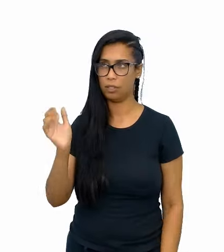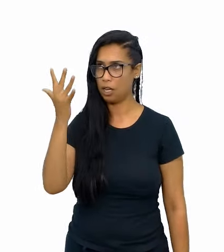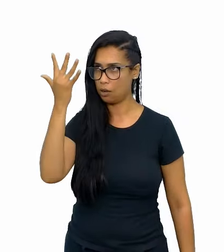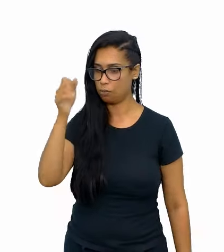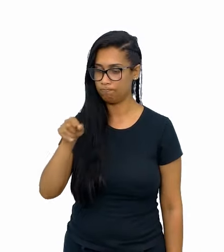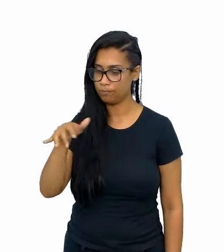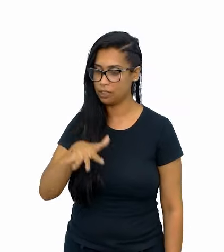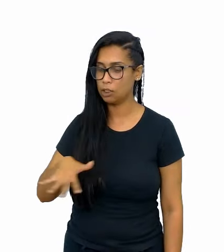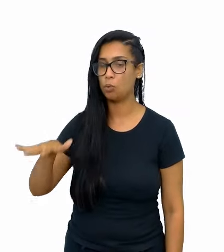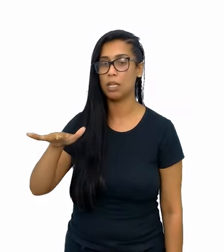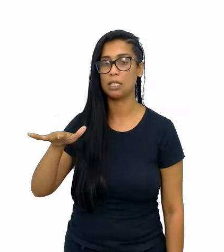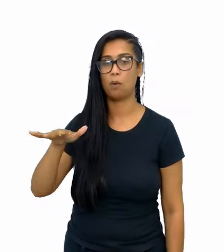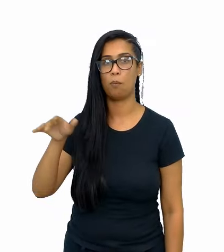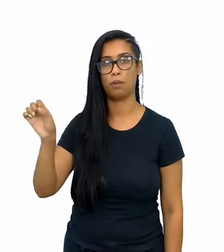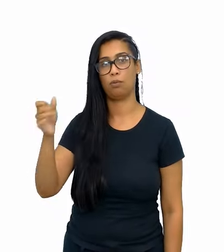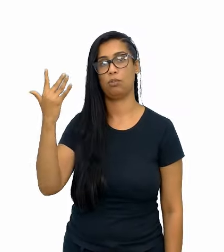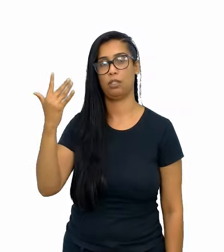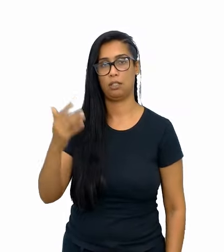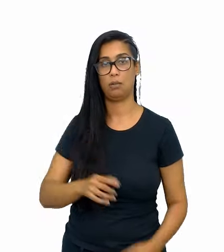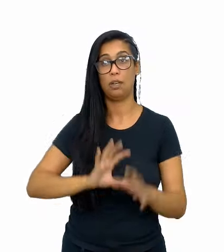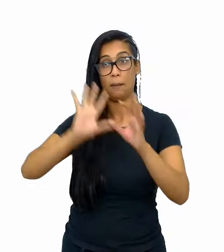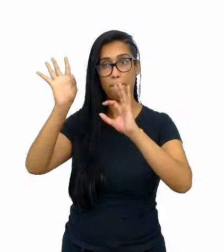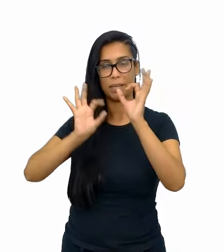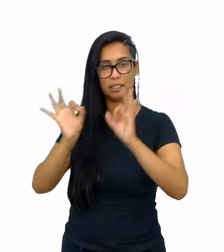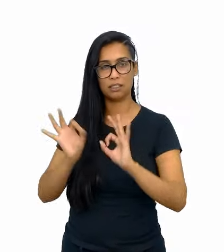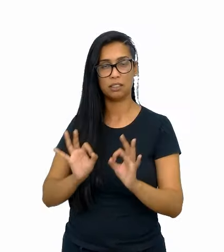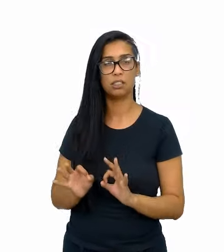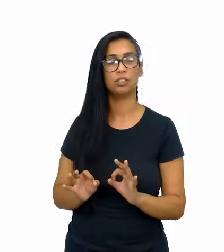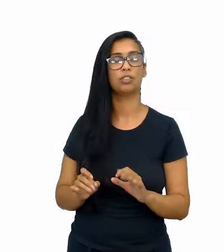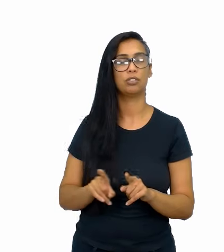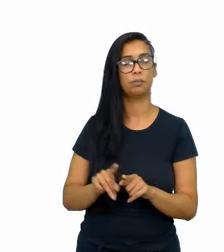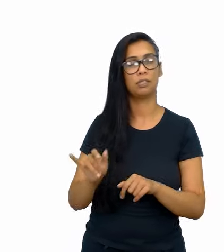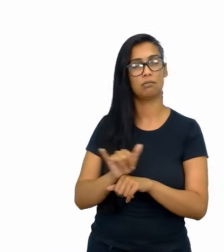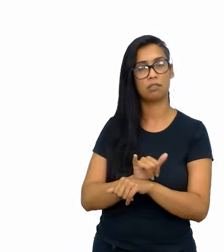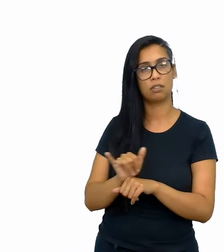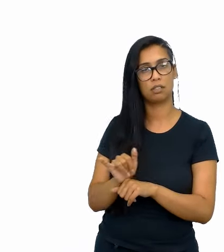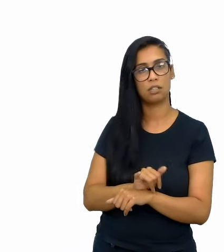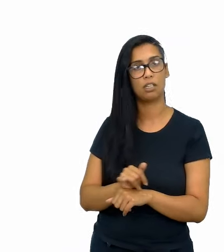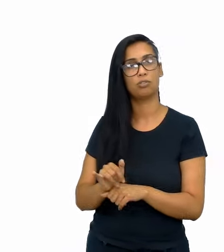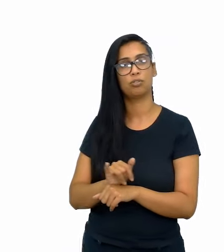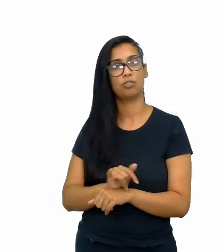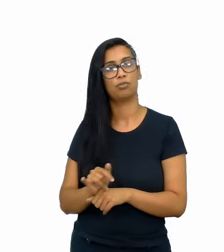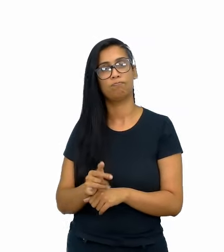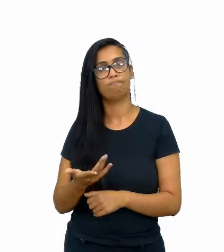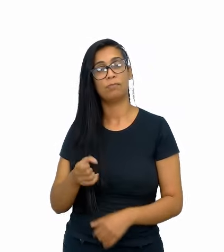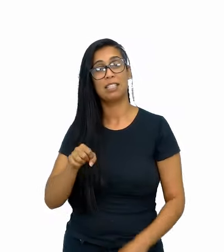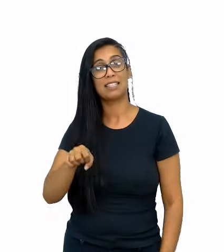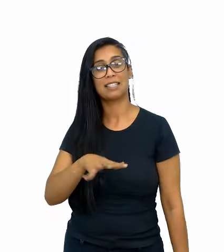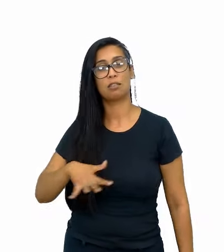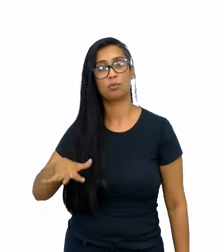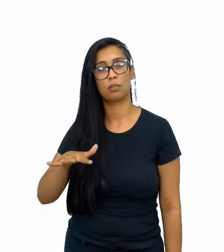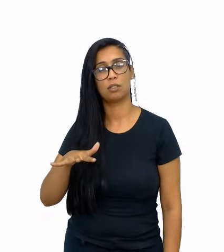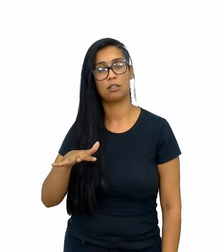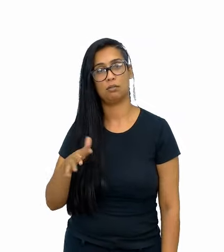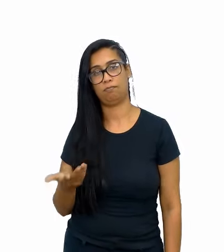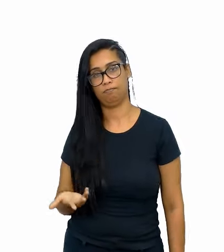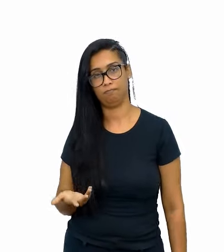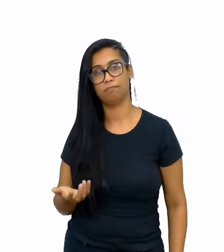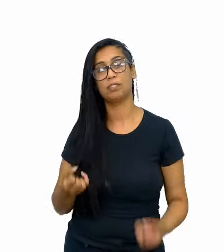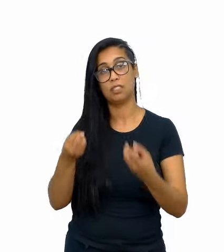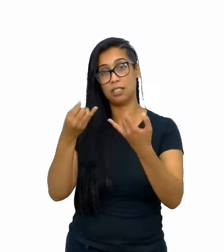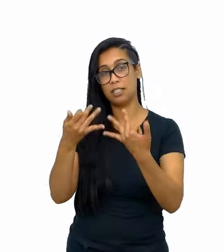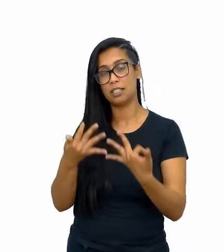coletivamente, planejem um acontecimento aí para um relato do